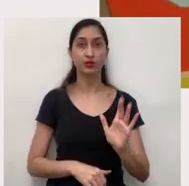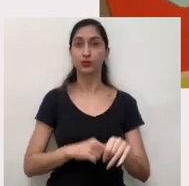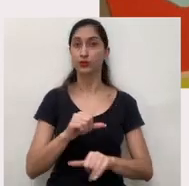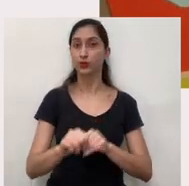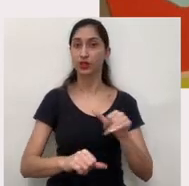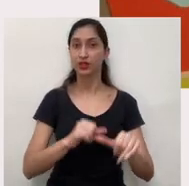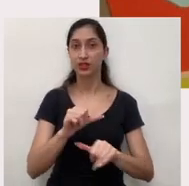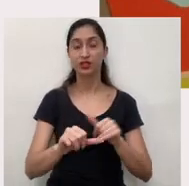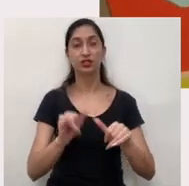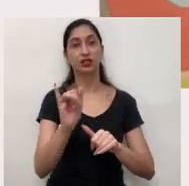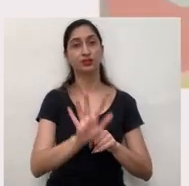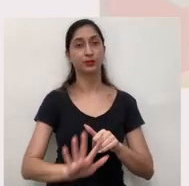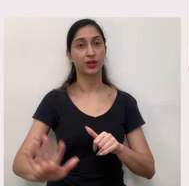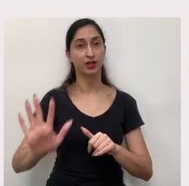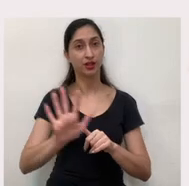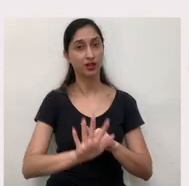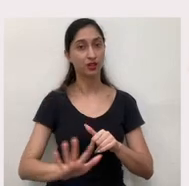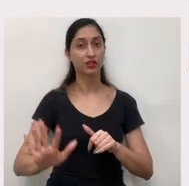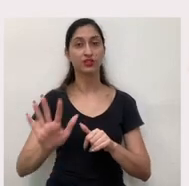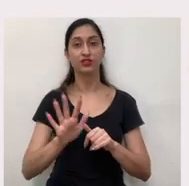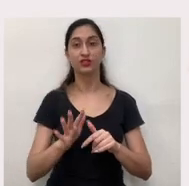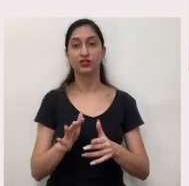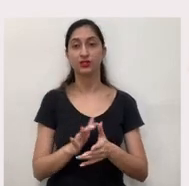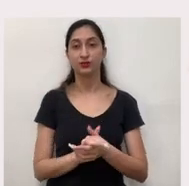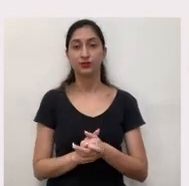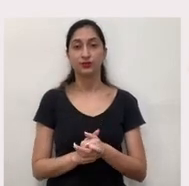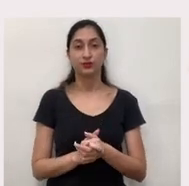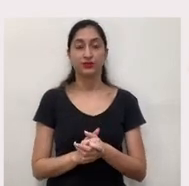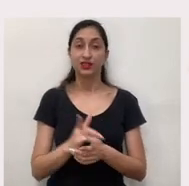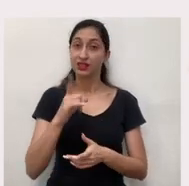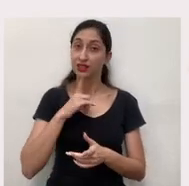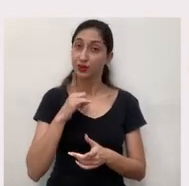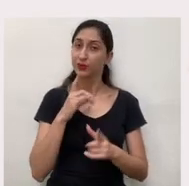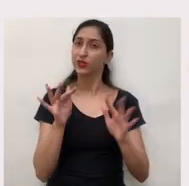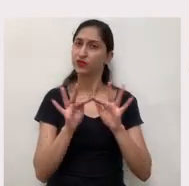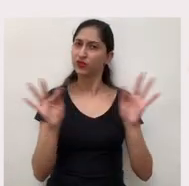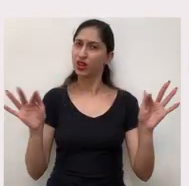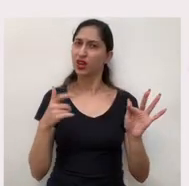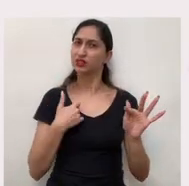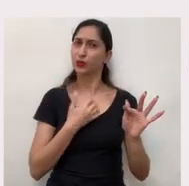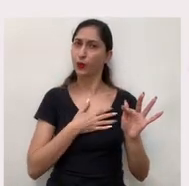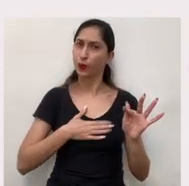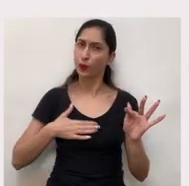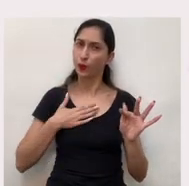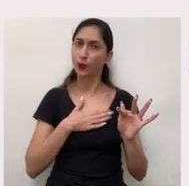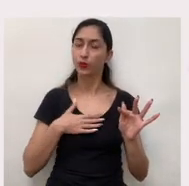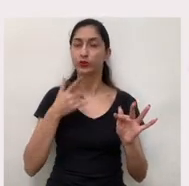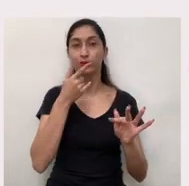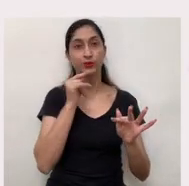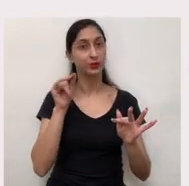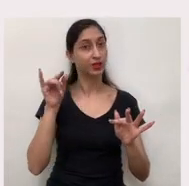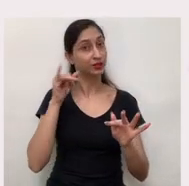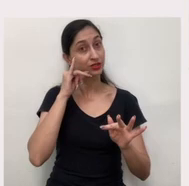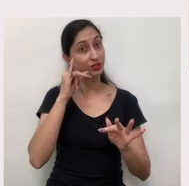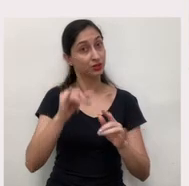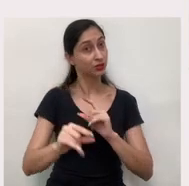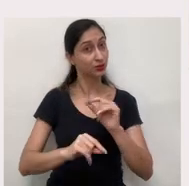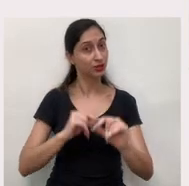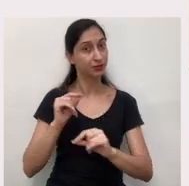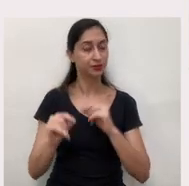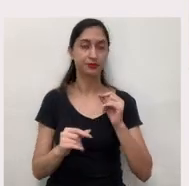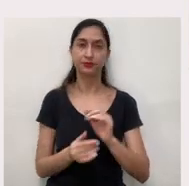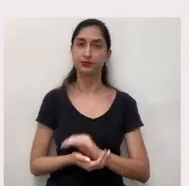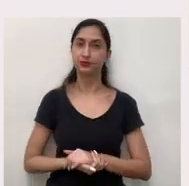transfiguração dessas imagens. O Paul Ricoeur tem uma expressão que eu gosto muito, que ele diz que